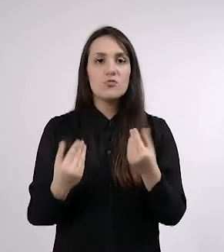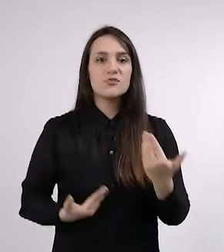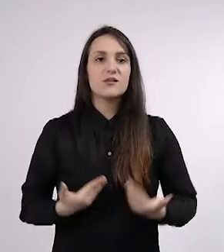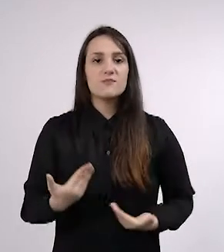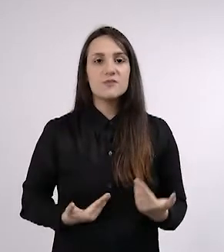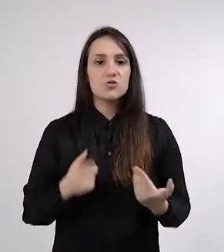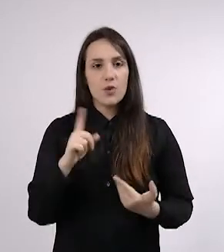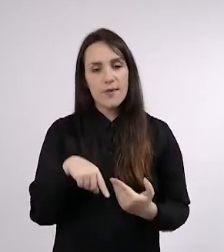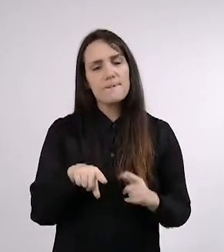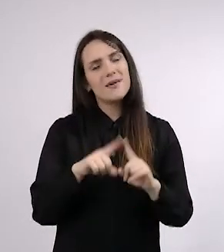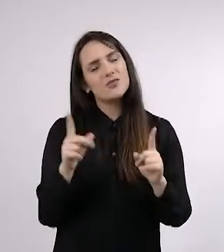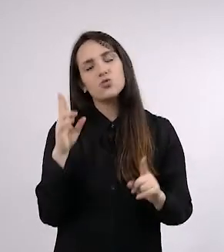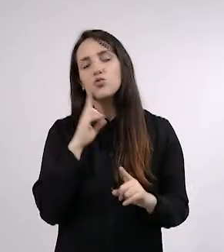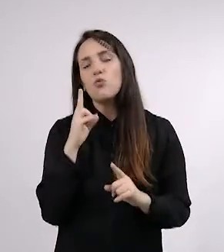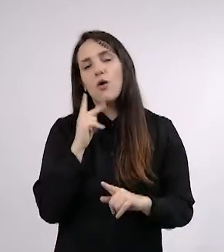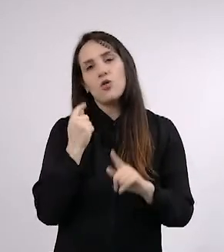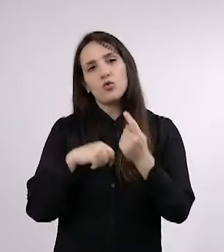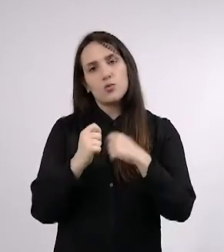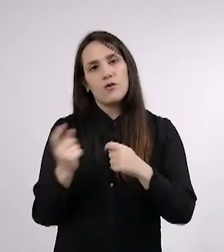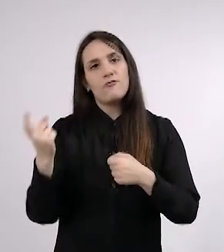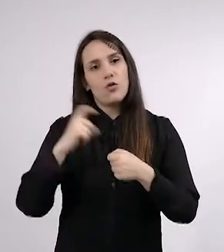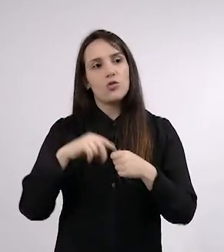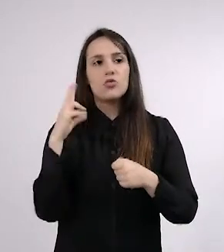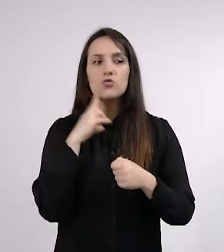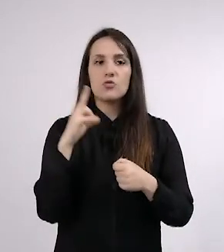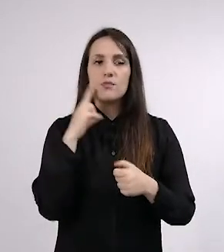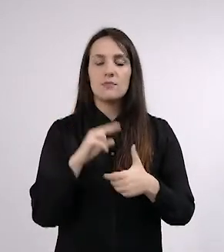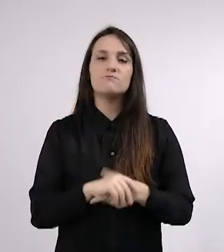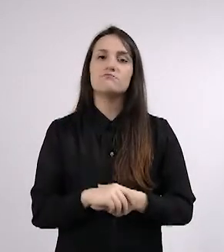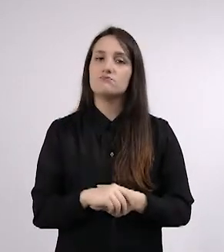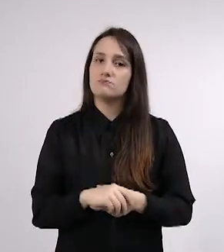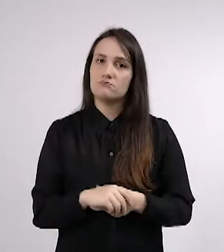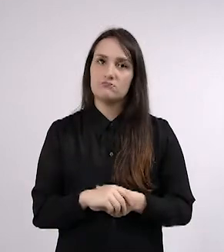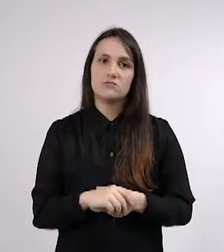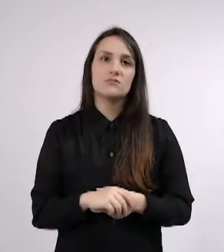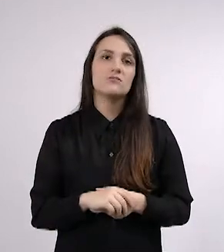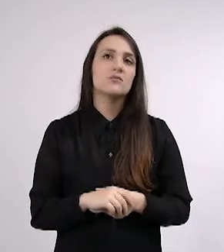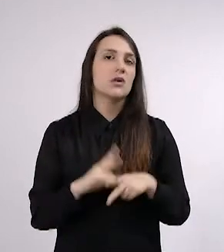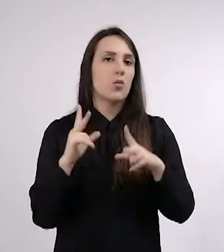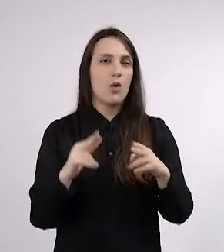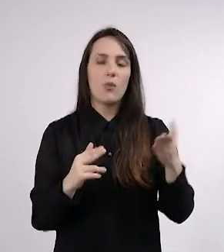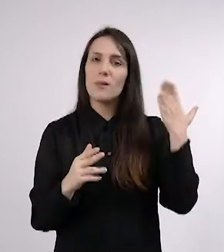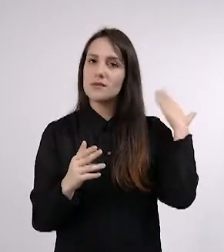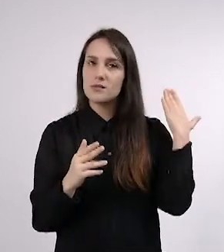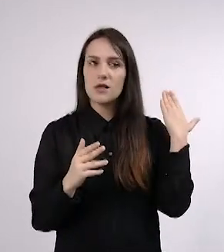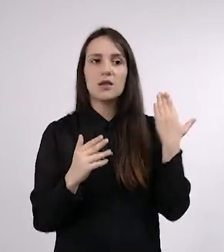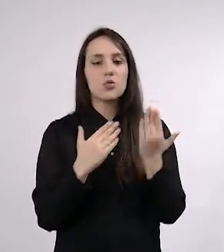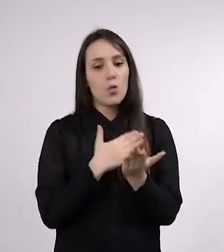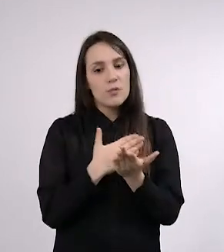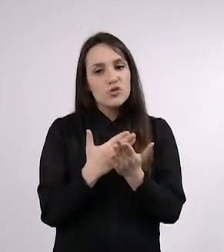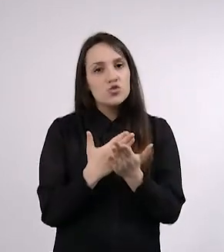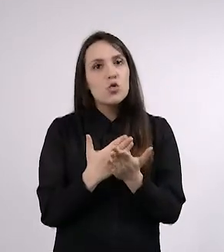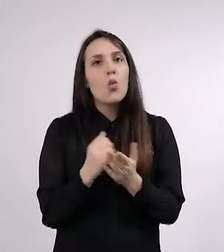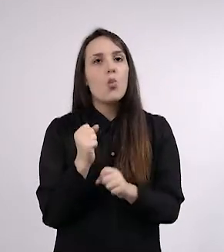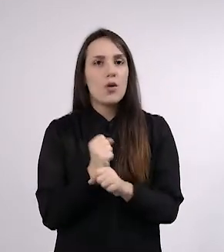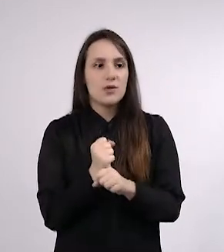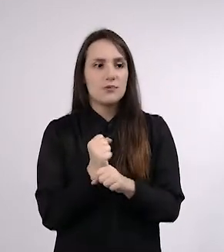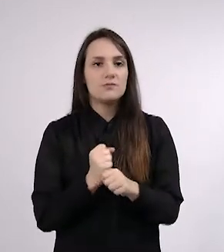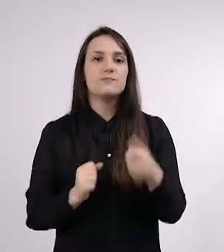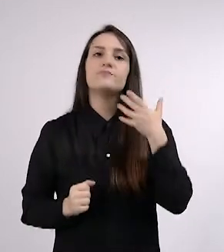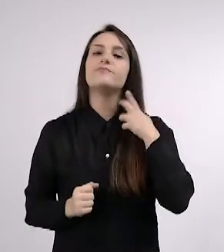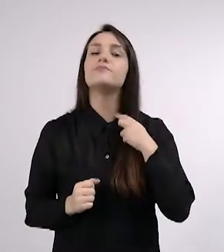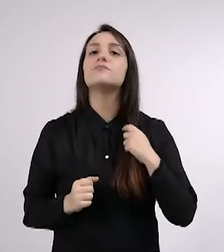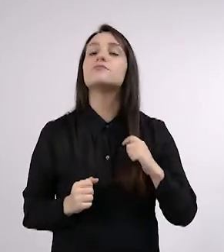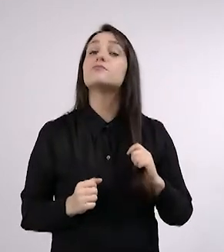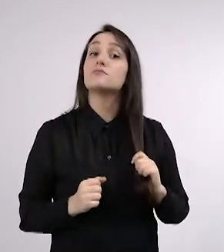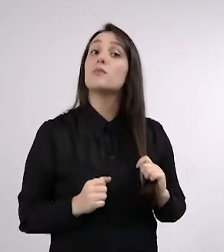atividade econômica eu acredito que retorne com toda a força que estava sinalizando no início do ano. Deputado, o governo